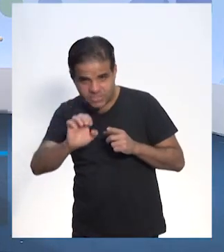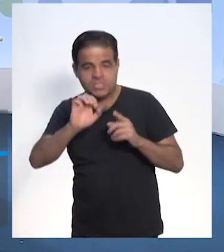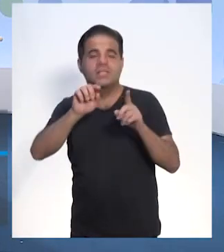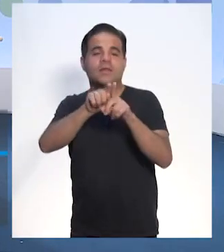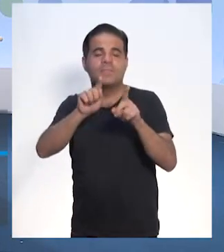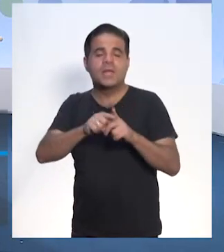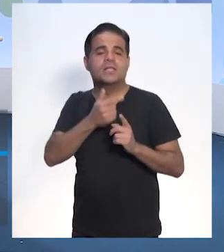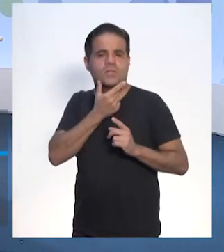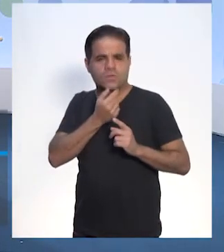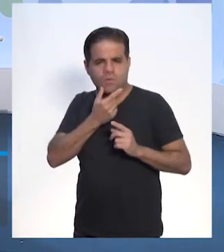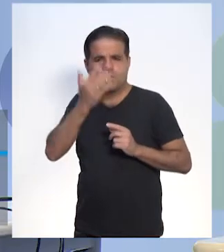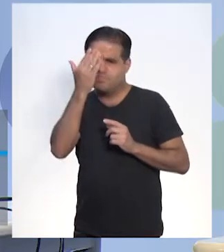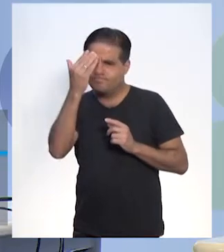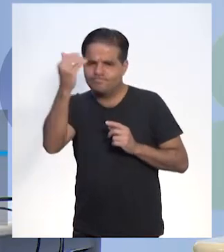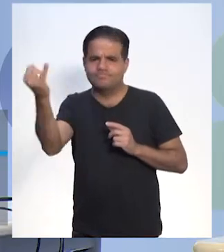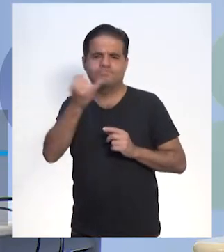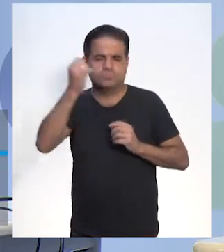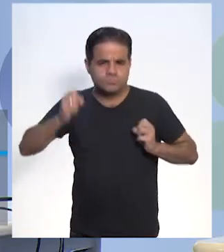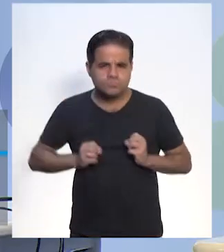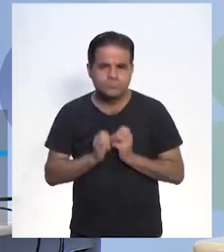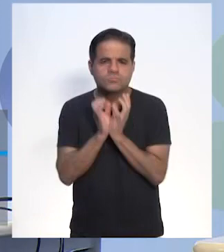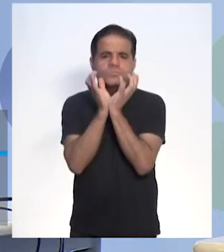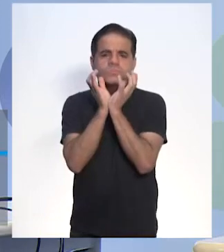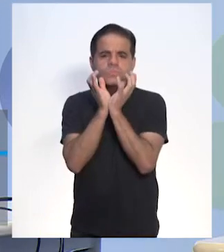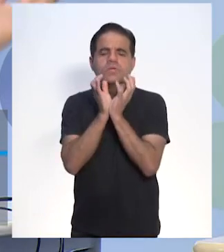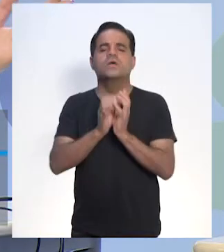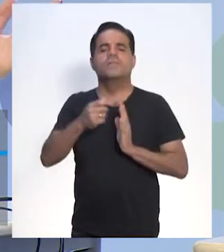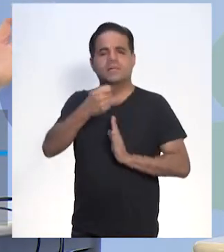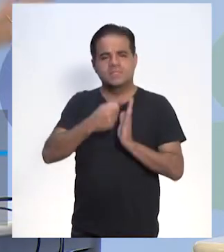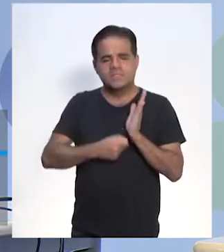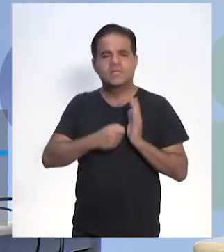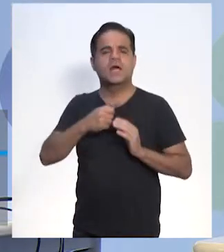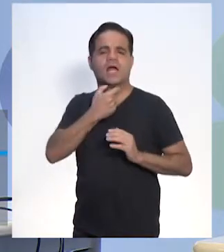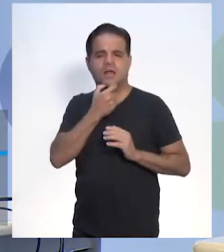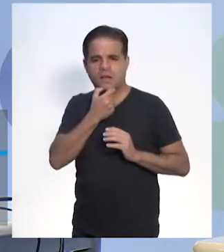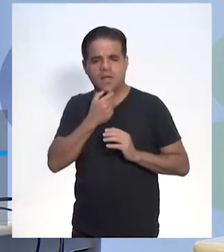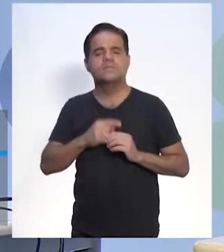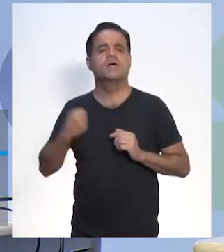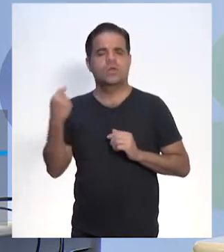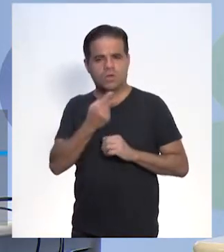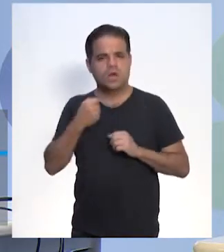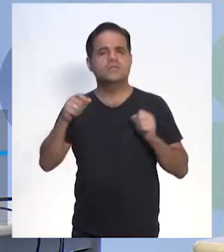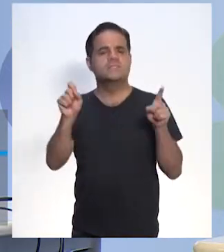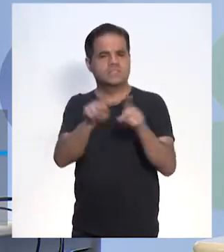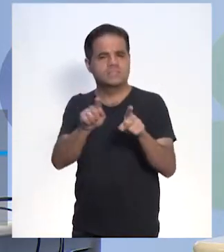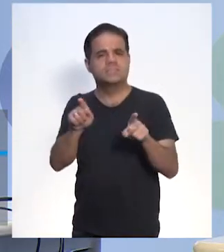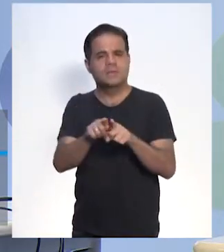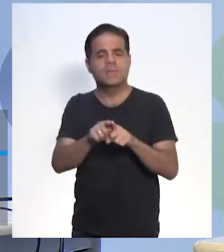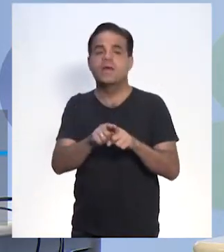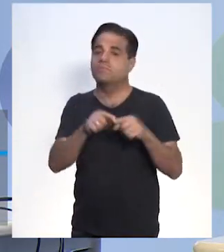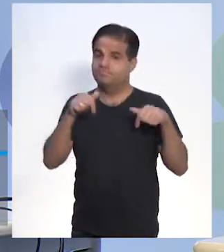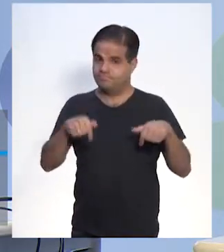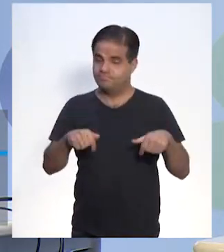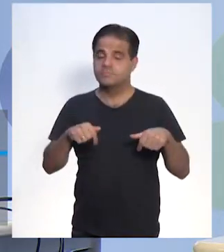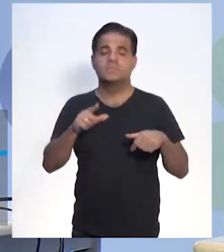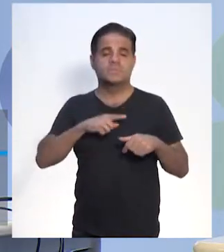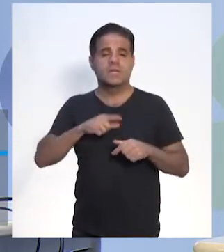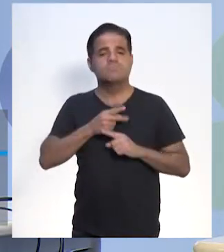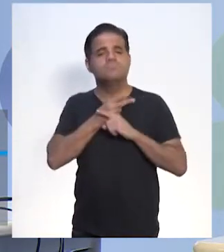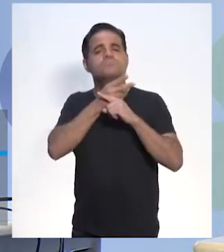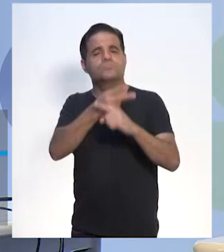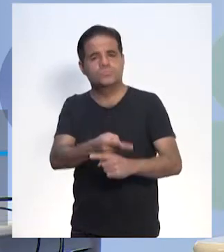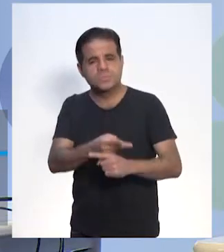sempre associa o quê? Romeu e Julieta. Mas temos muitas outras obras, como vocês bem citaram aqui, Otelo e outras